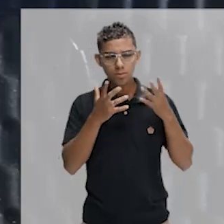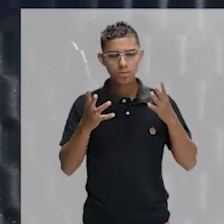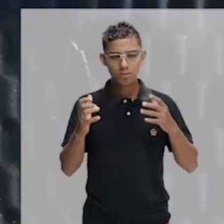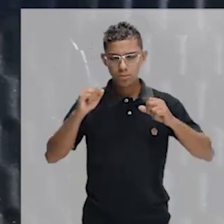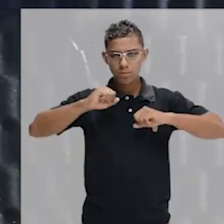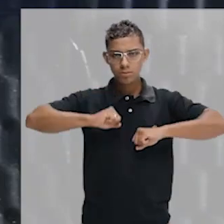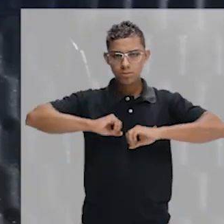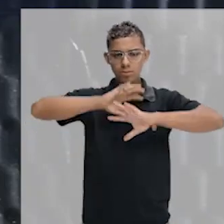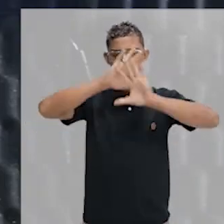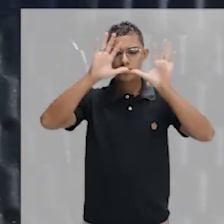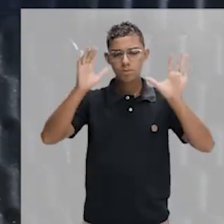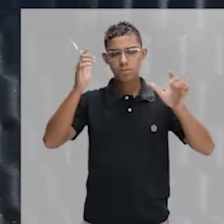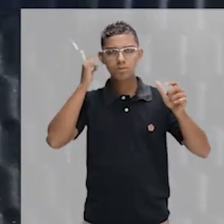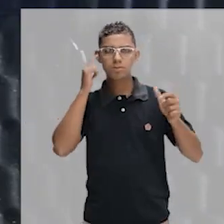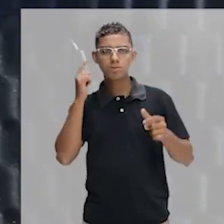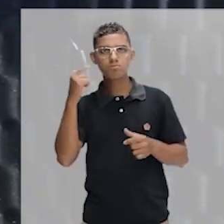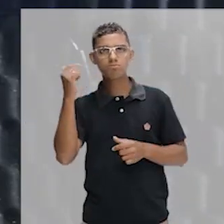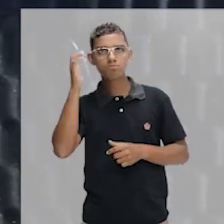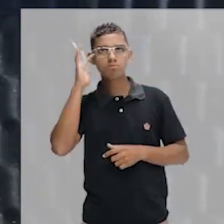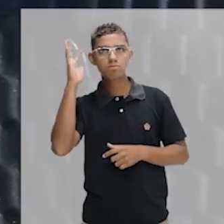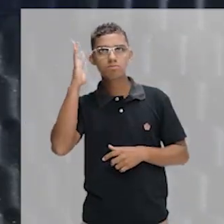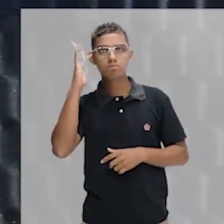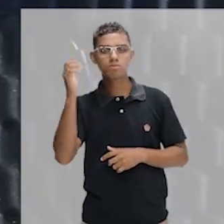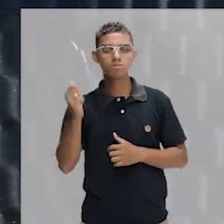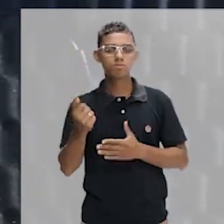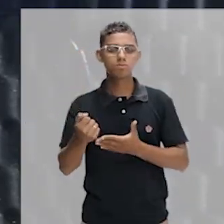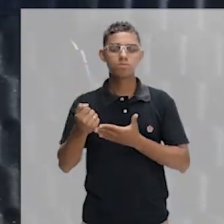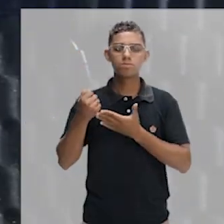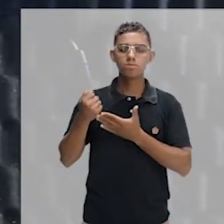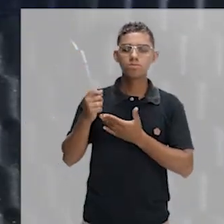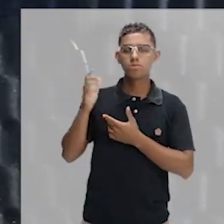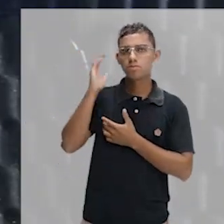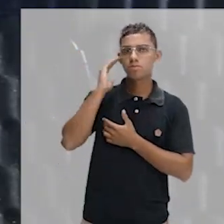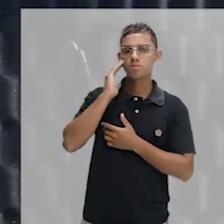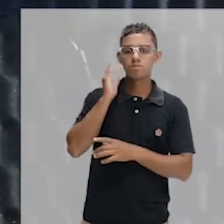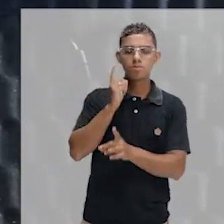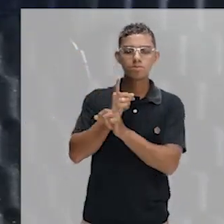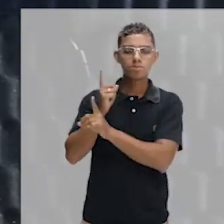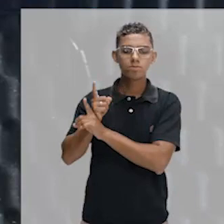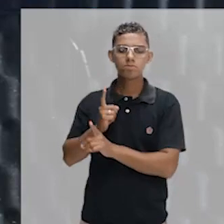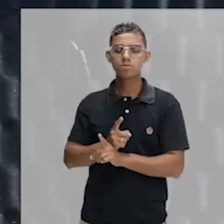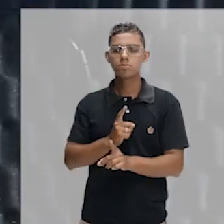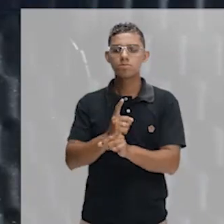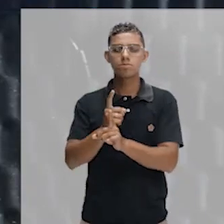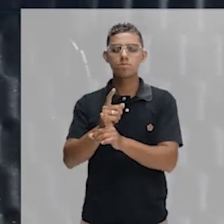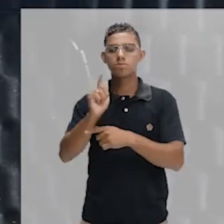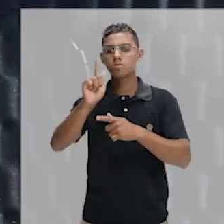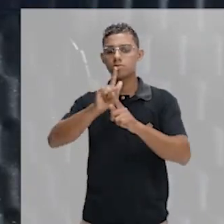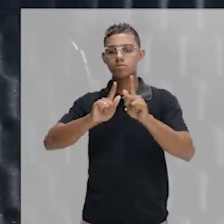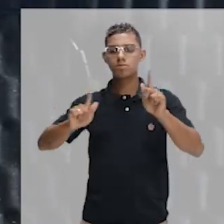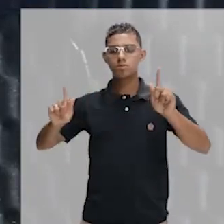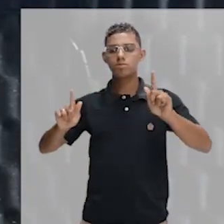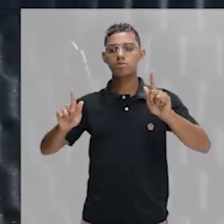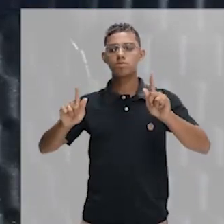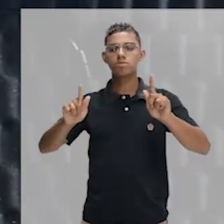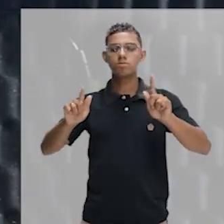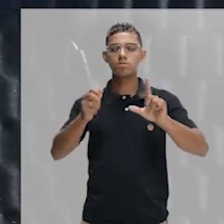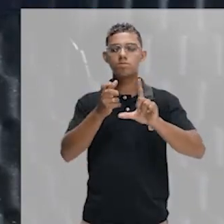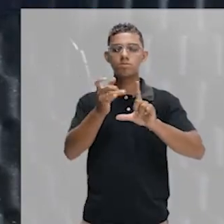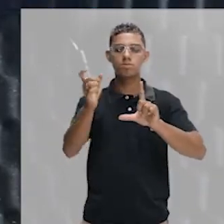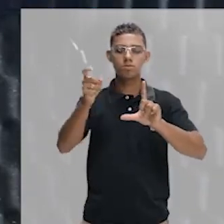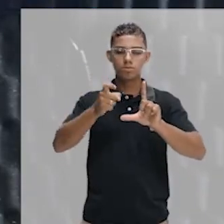generalizações aí porque isso vai te ajudar demais na identificação e na construção dos gráficos de funções exponencial tá